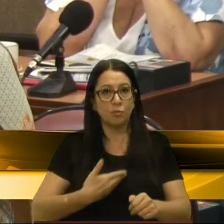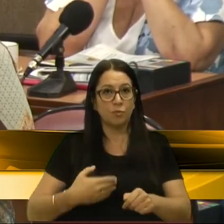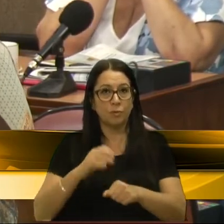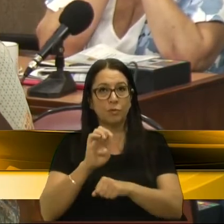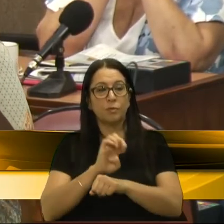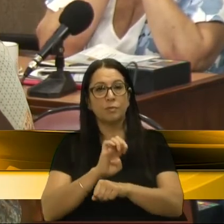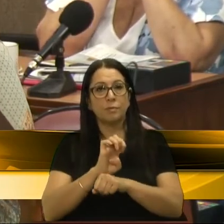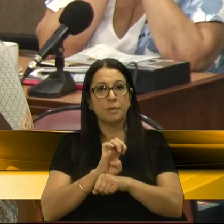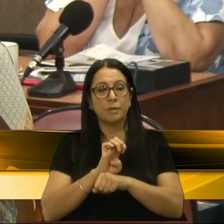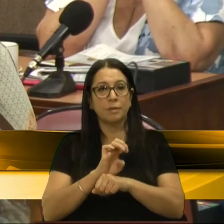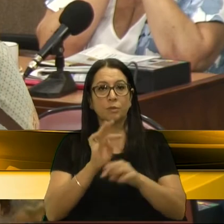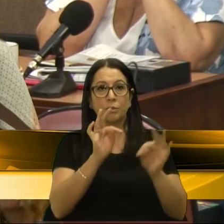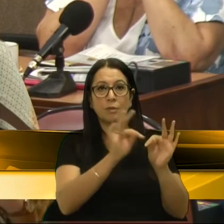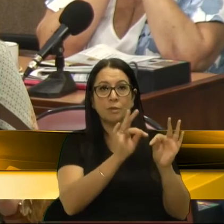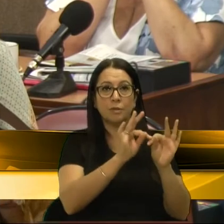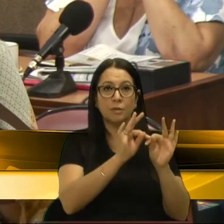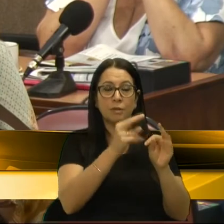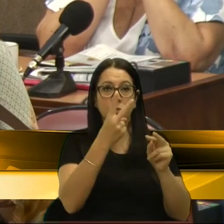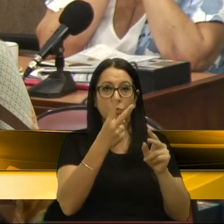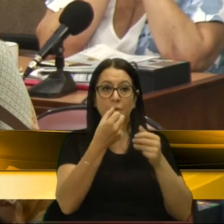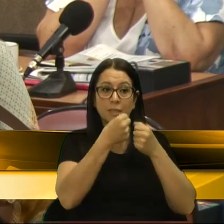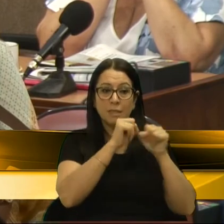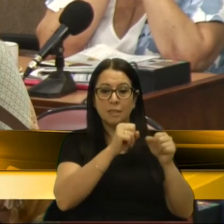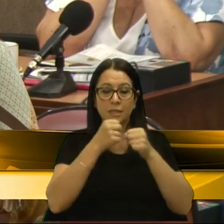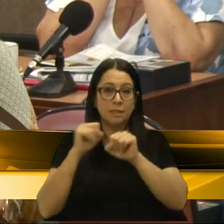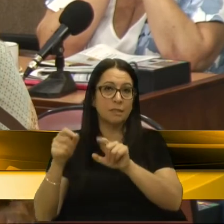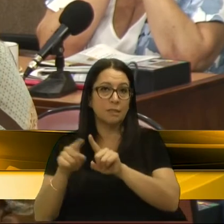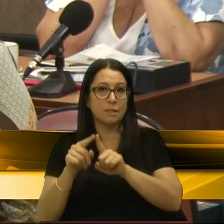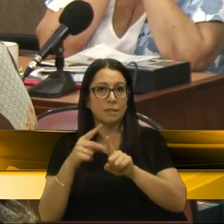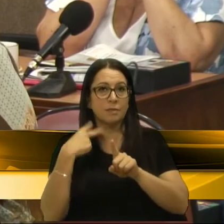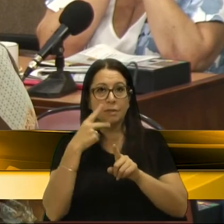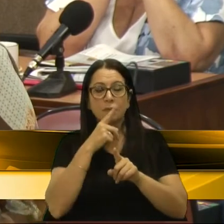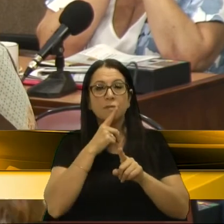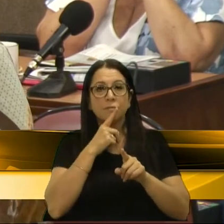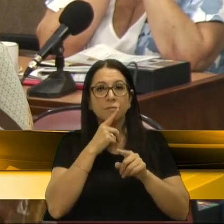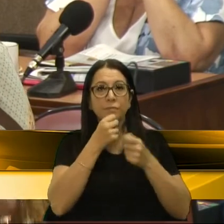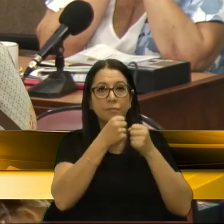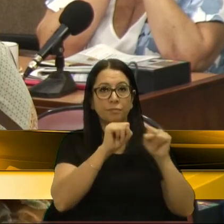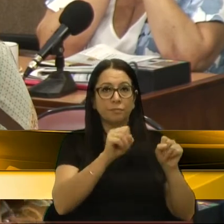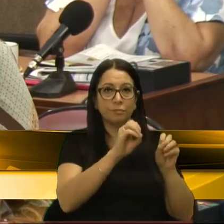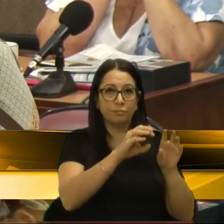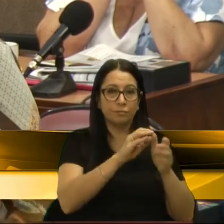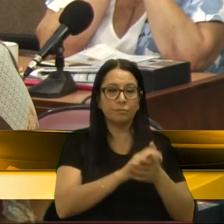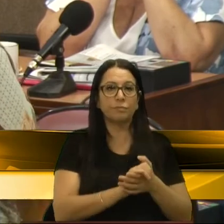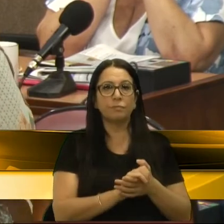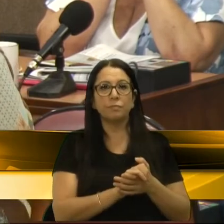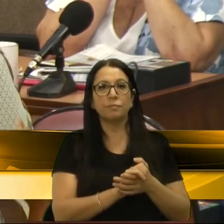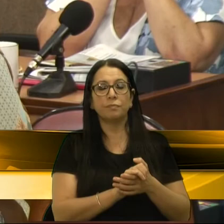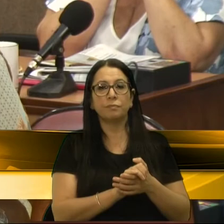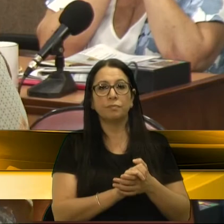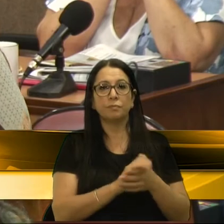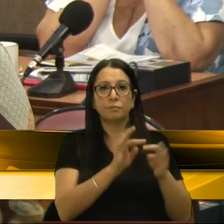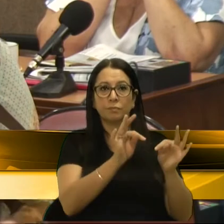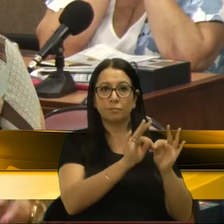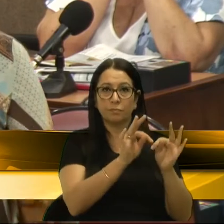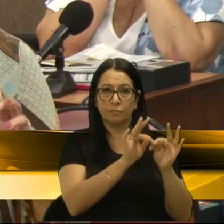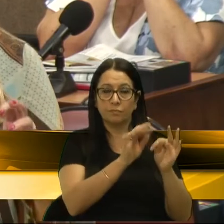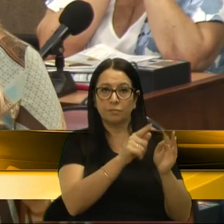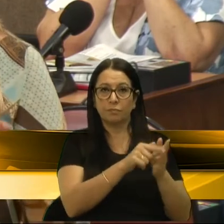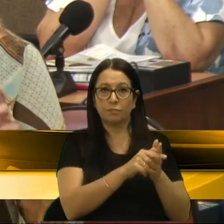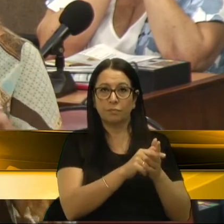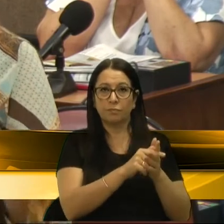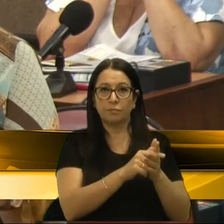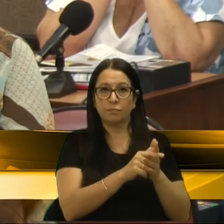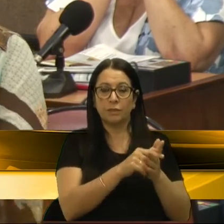estado com os técnicos de 2 secretarias, vereador Alberto. Da Secretaria de Educação, que são os técnicos